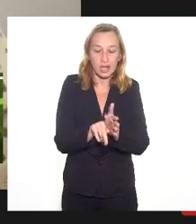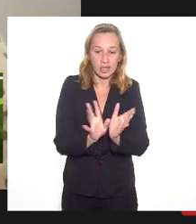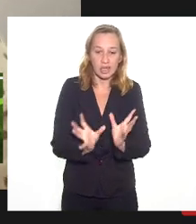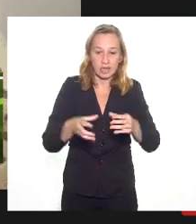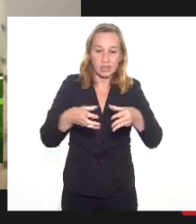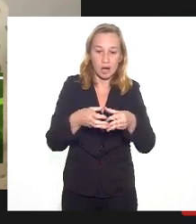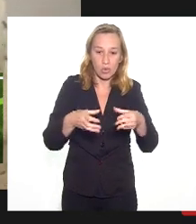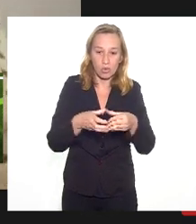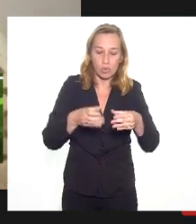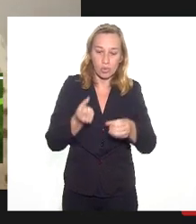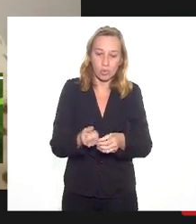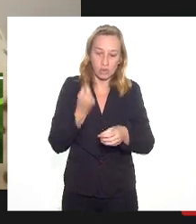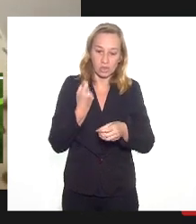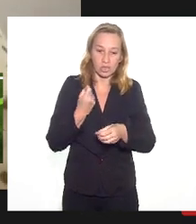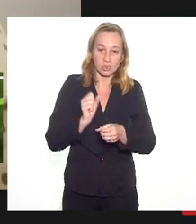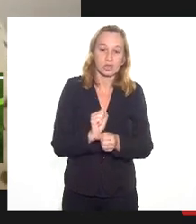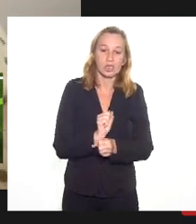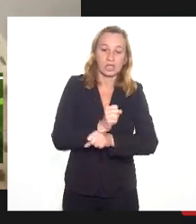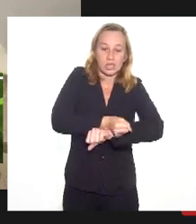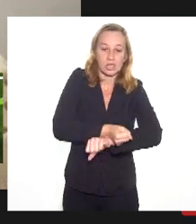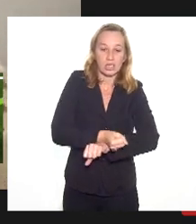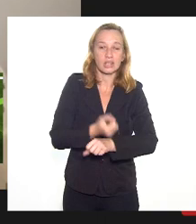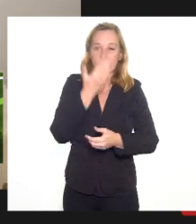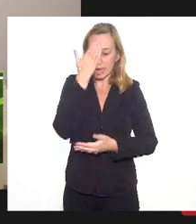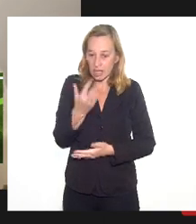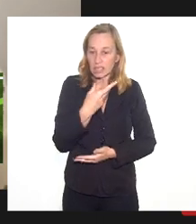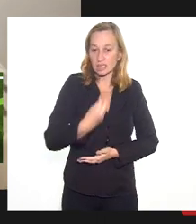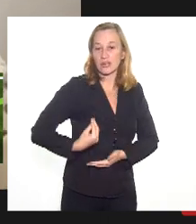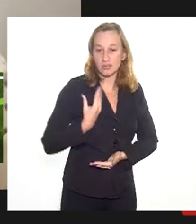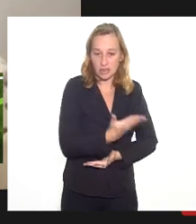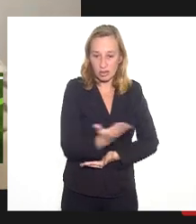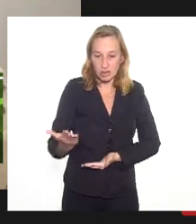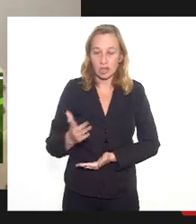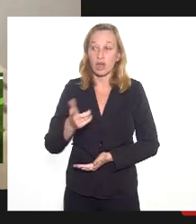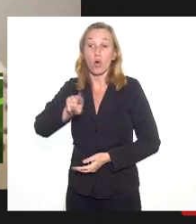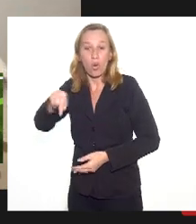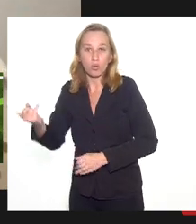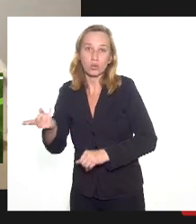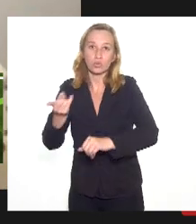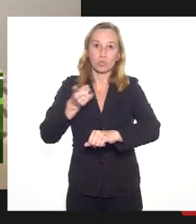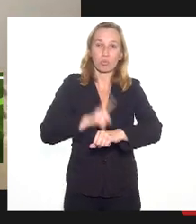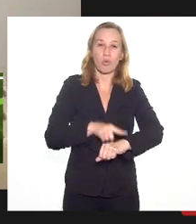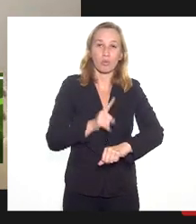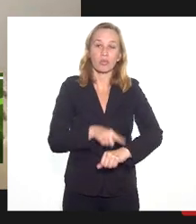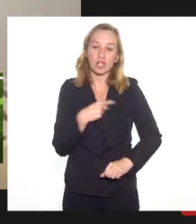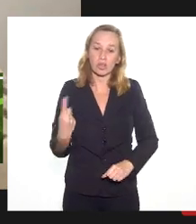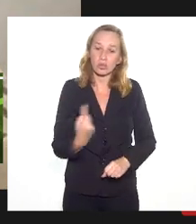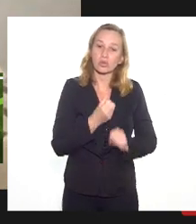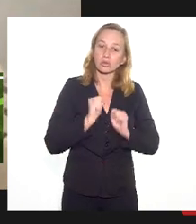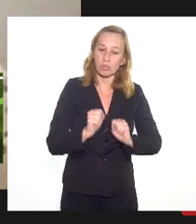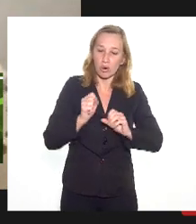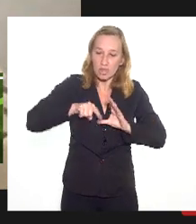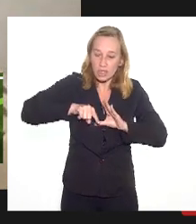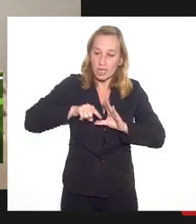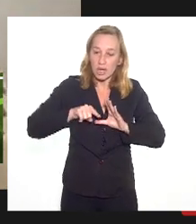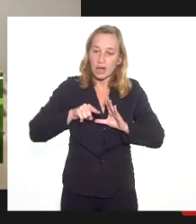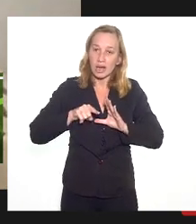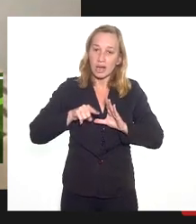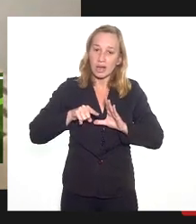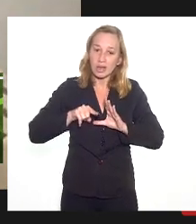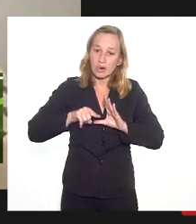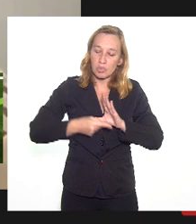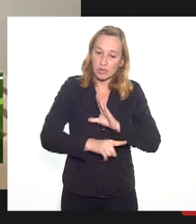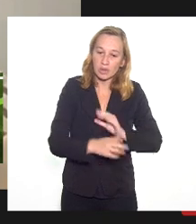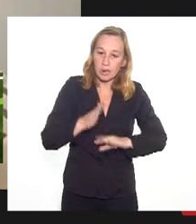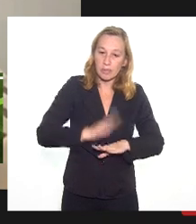Então, agradeço a participação, que a gente possa aí ter um outro momento para que a gente afunile uma